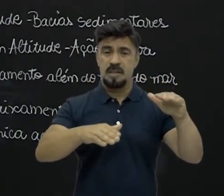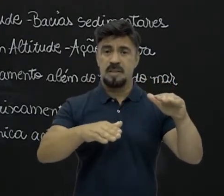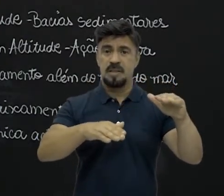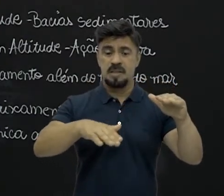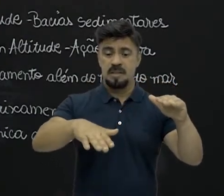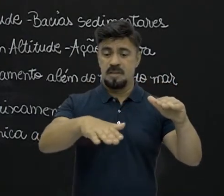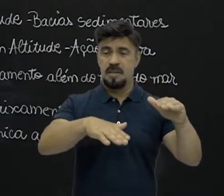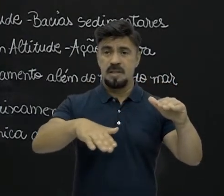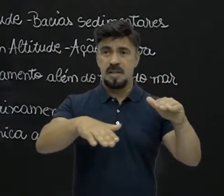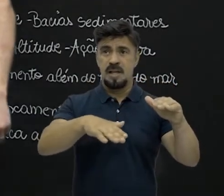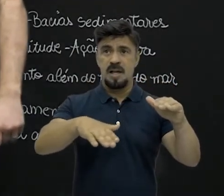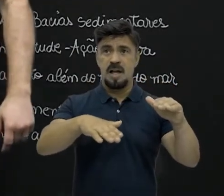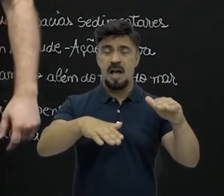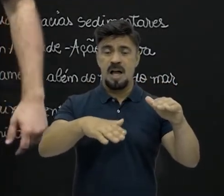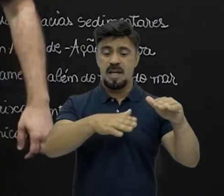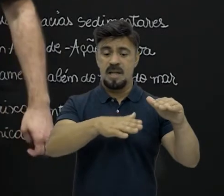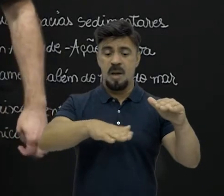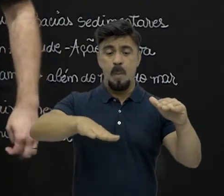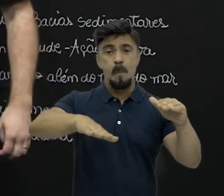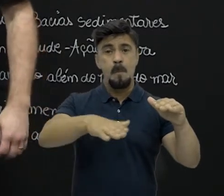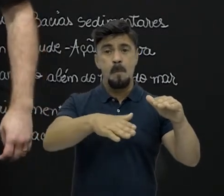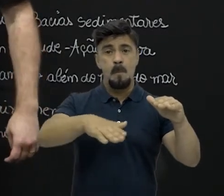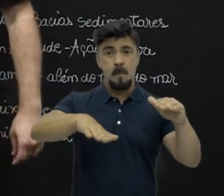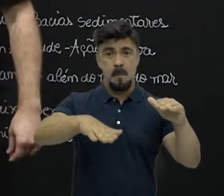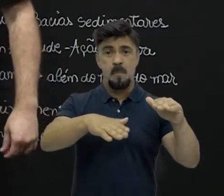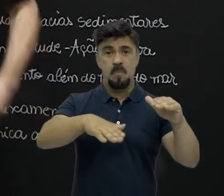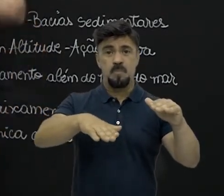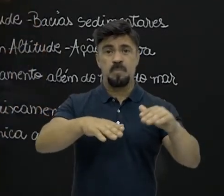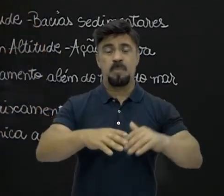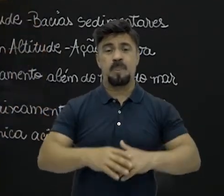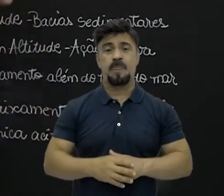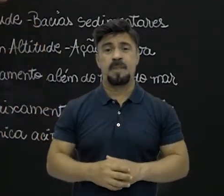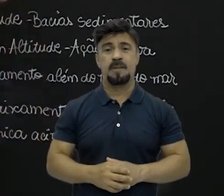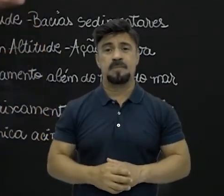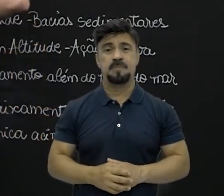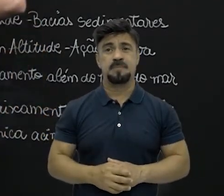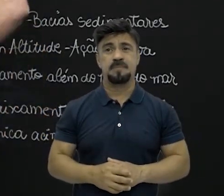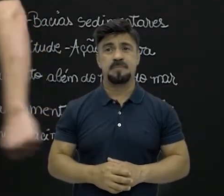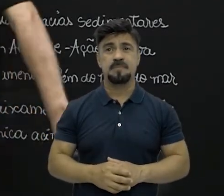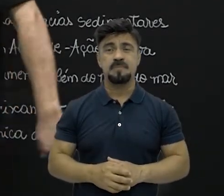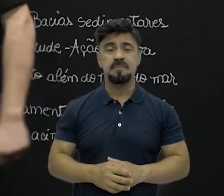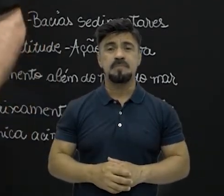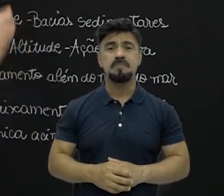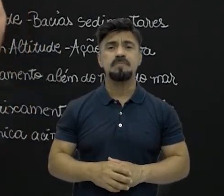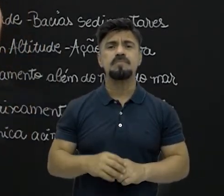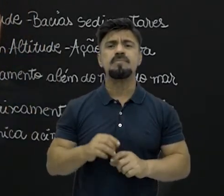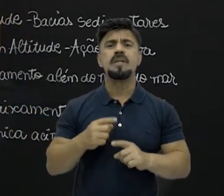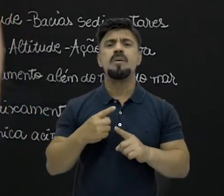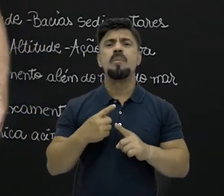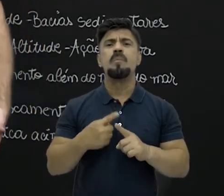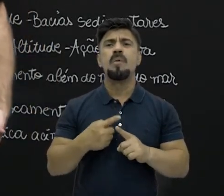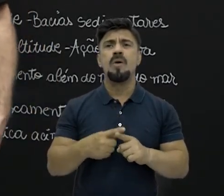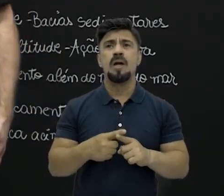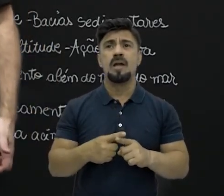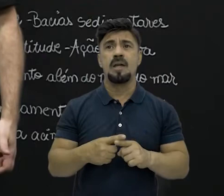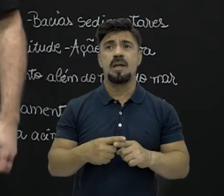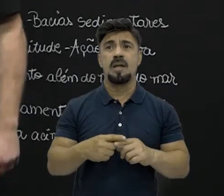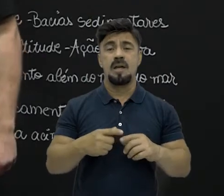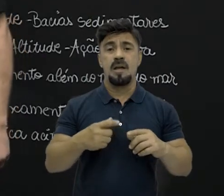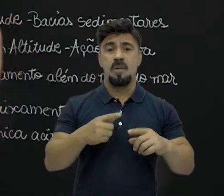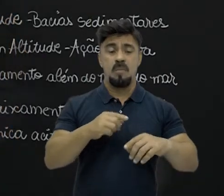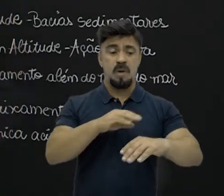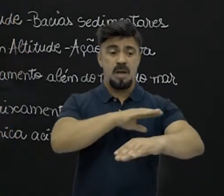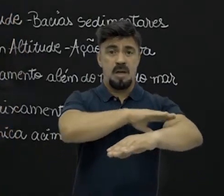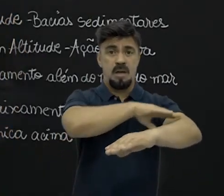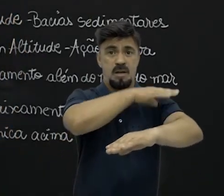sedimentares são áreas mais baixas em relação aos escudos cristalinos? E faz sentido. Sabe por quê? Porque a gravidade precisa dessa